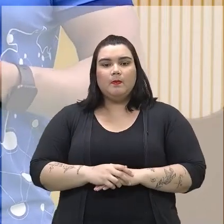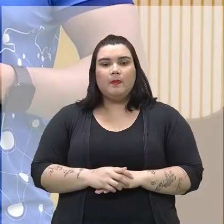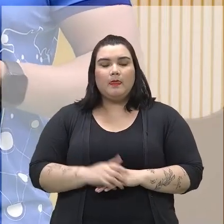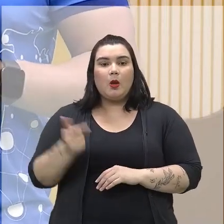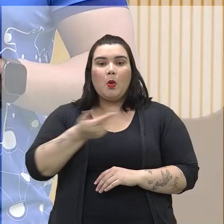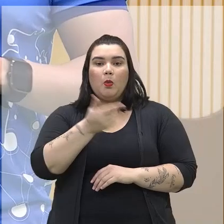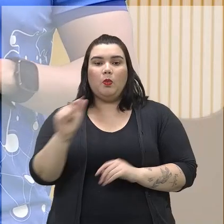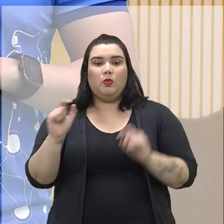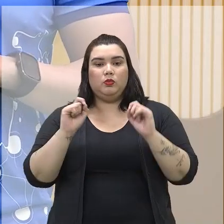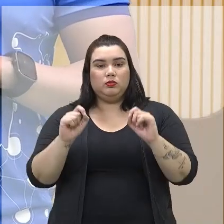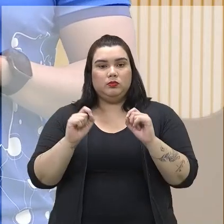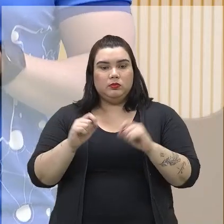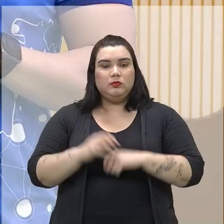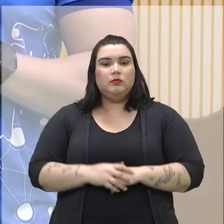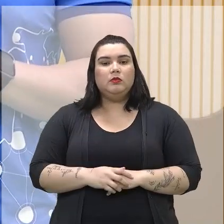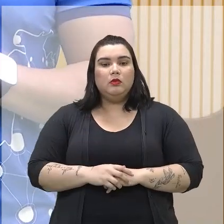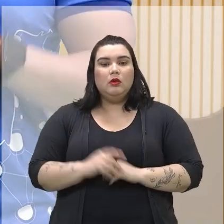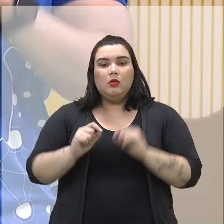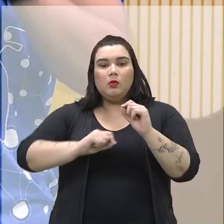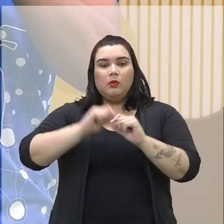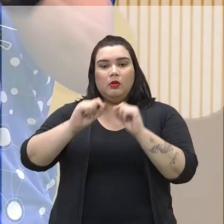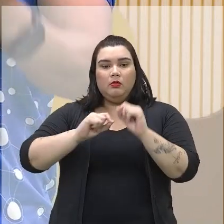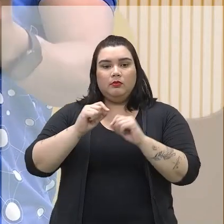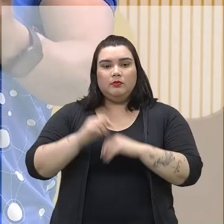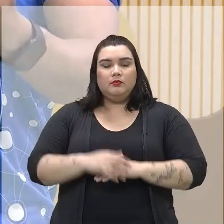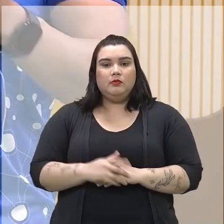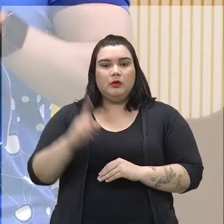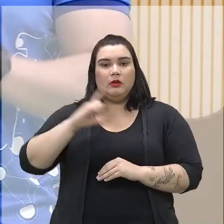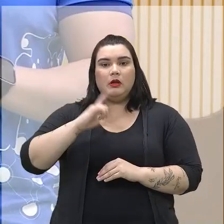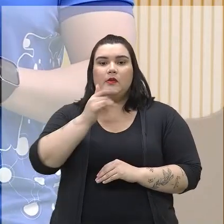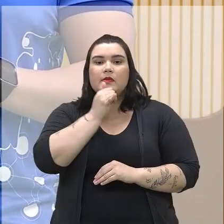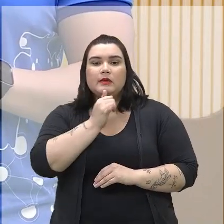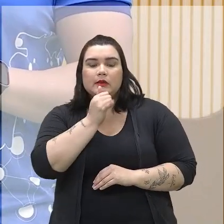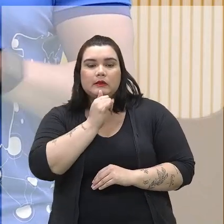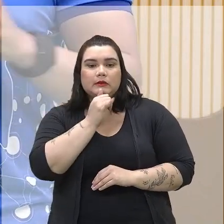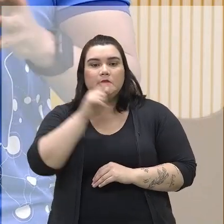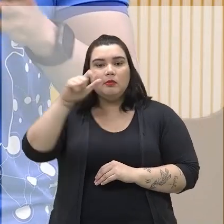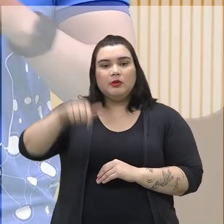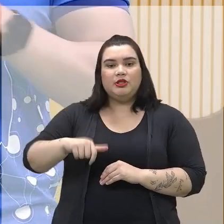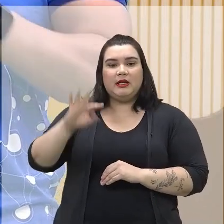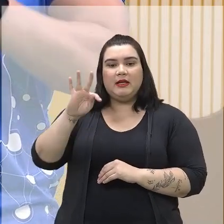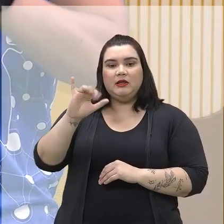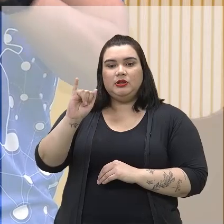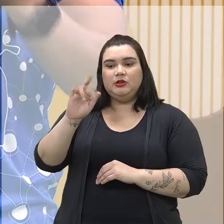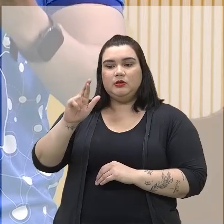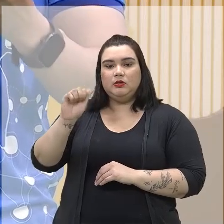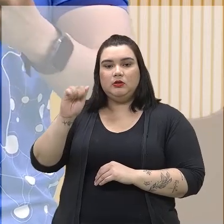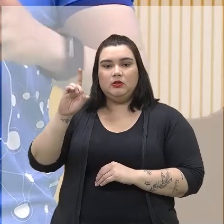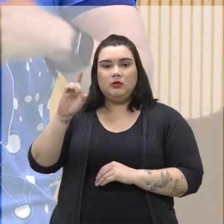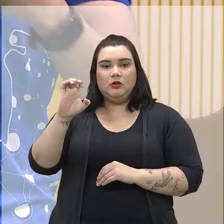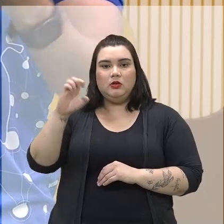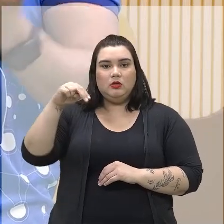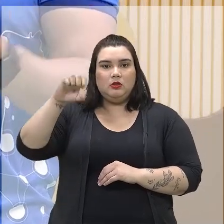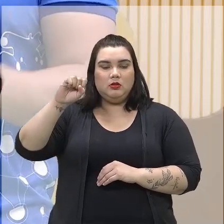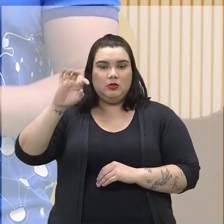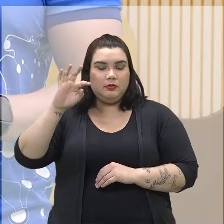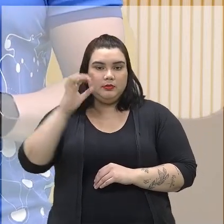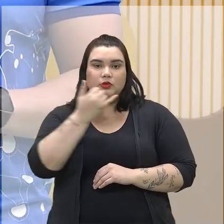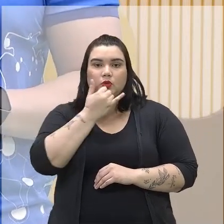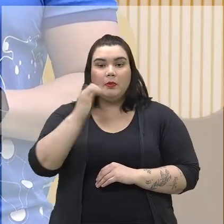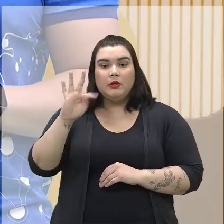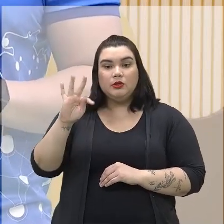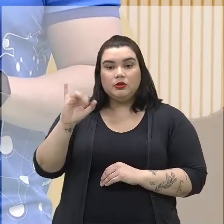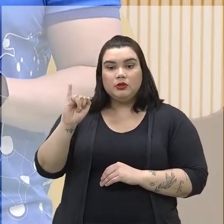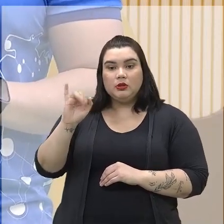Outro ponto são os heróis, tá bom? Vou citar para vocês o exemplo de Tiradentes, que tem uma história muito controversa, tá? Mas que acabou se